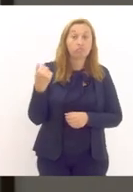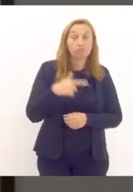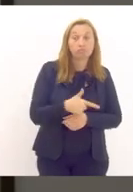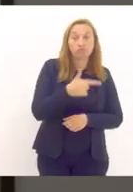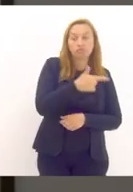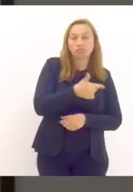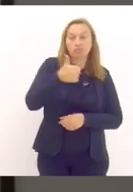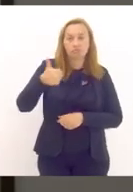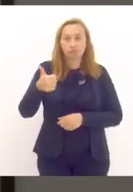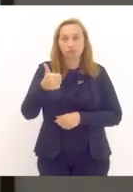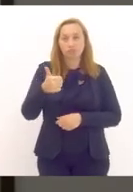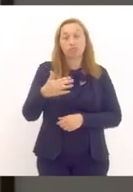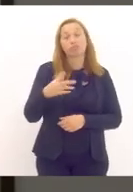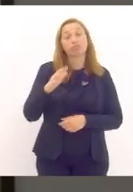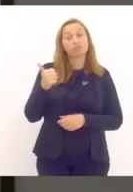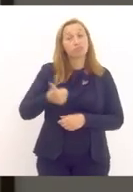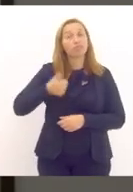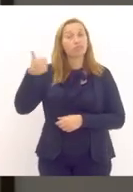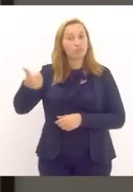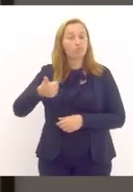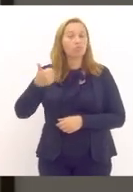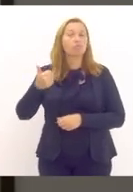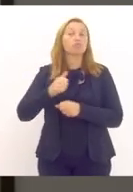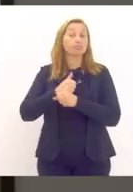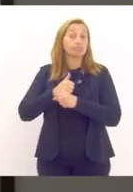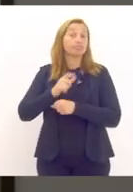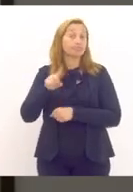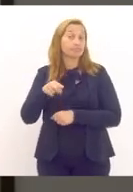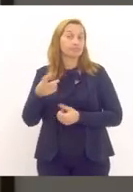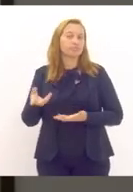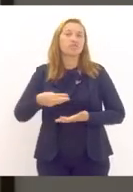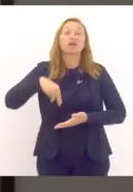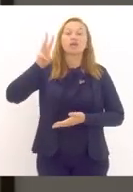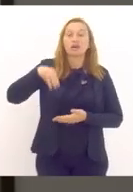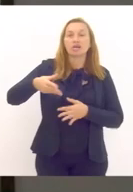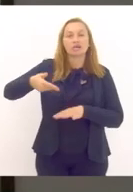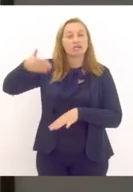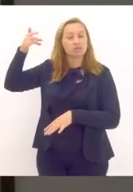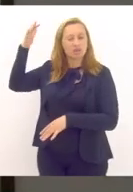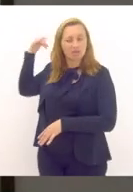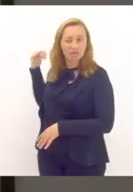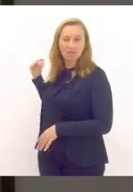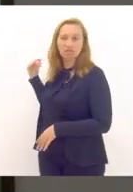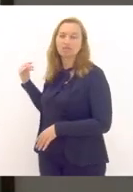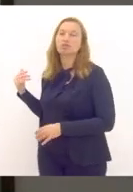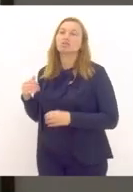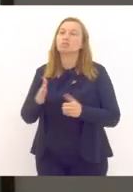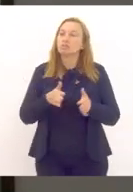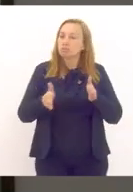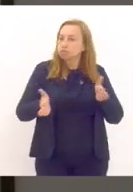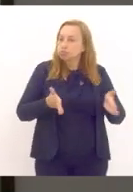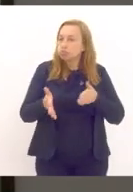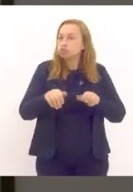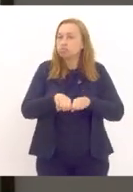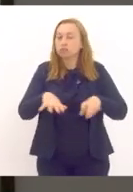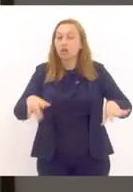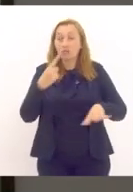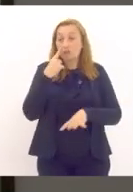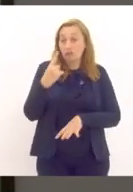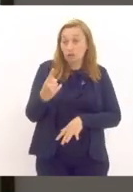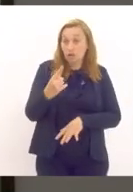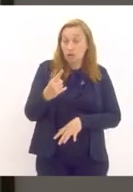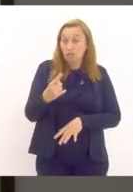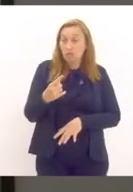um bom ano, diga-se de passagem. Né? Quem estava aqui na época da pandemia sabe que viu a receita